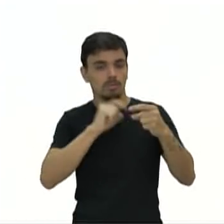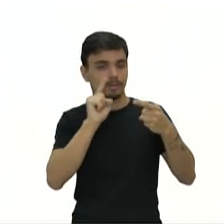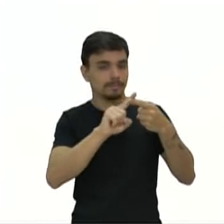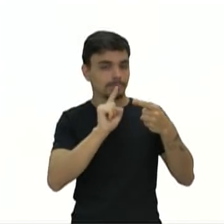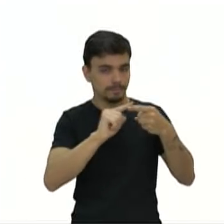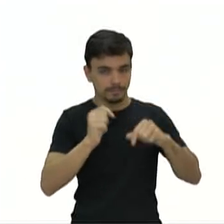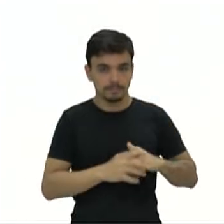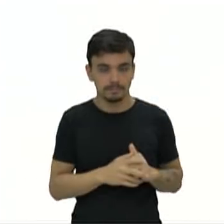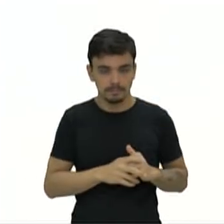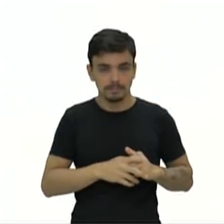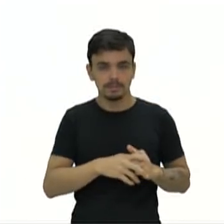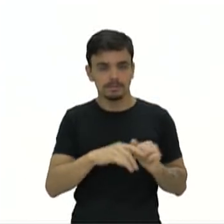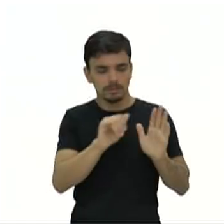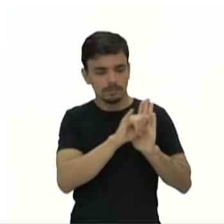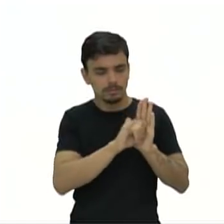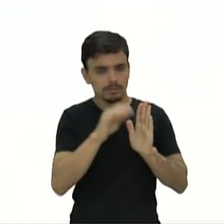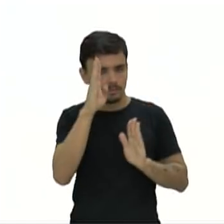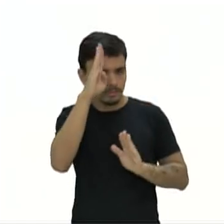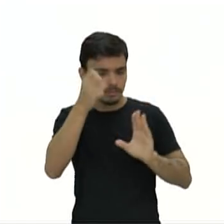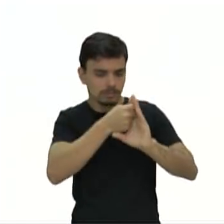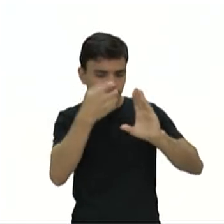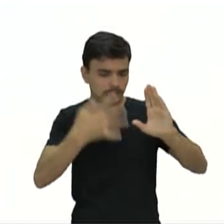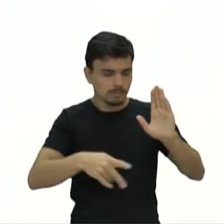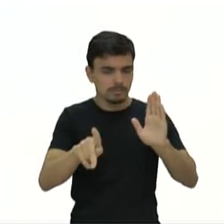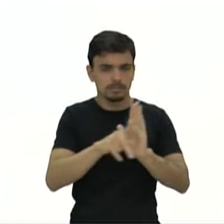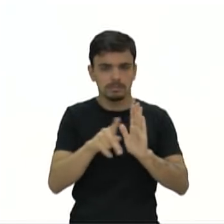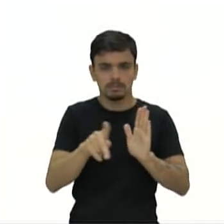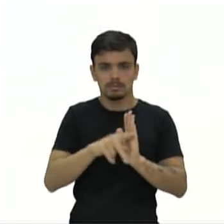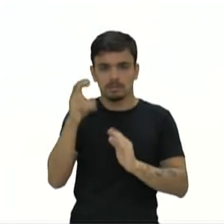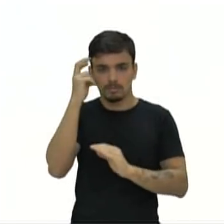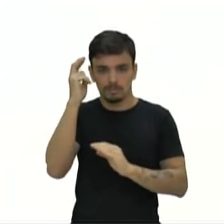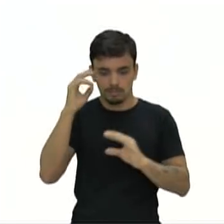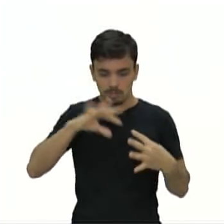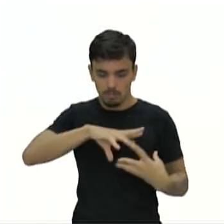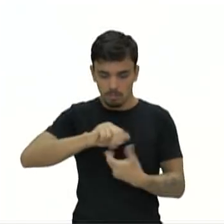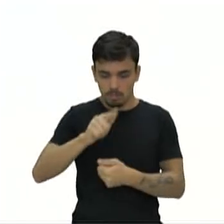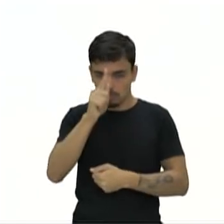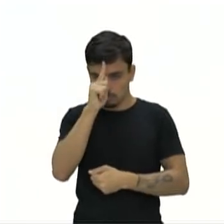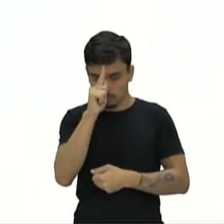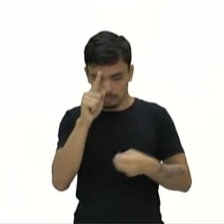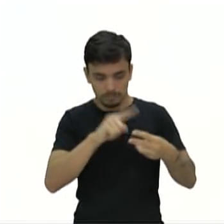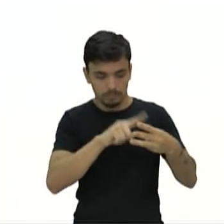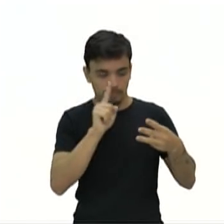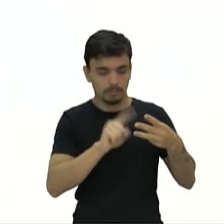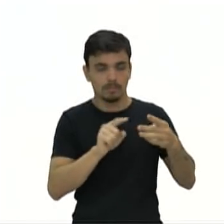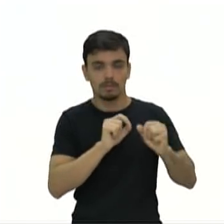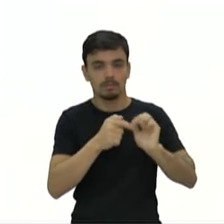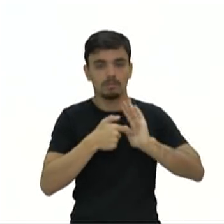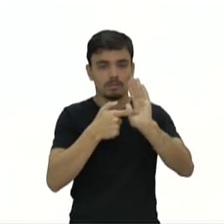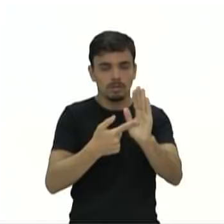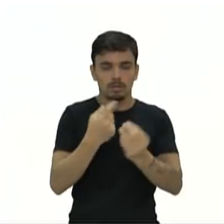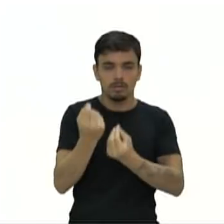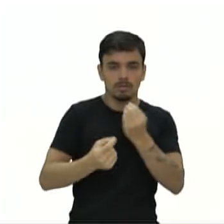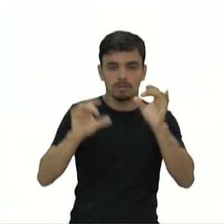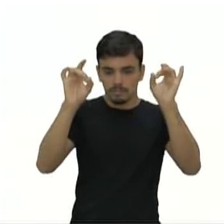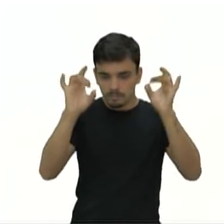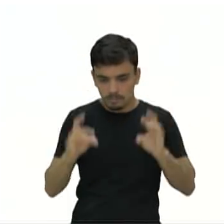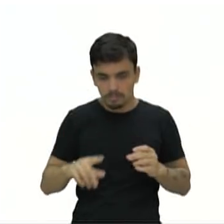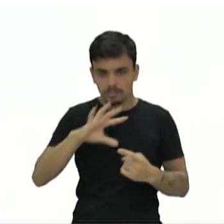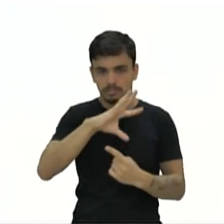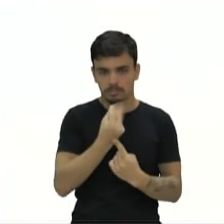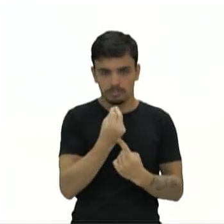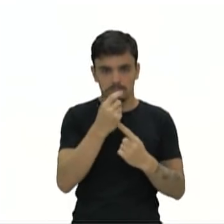1. Identificar as principais características da cultura no mundo grego. 2. Apontar as especificidades da arte